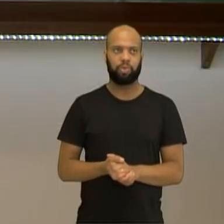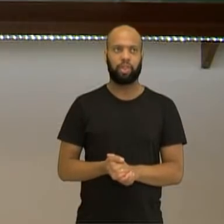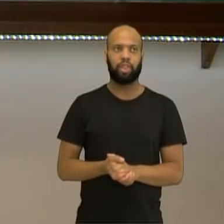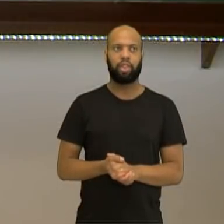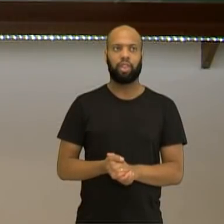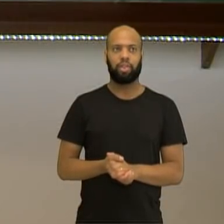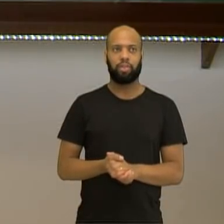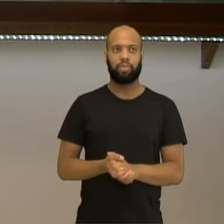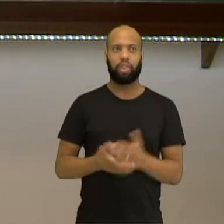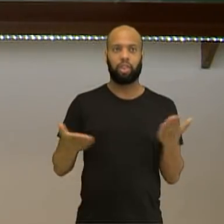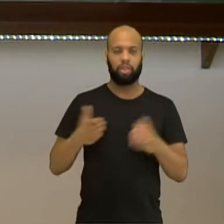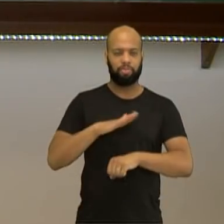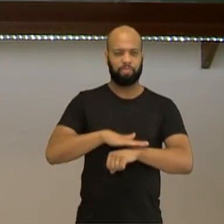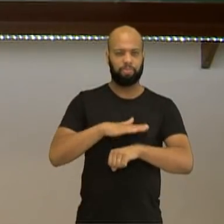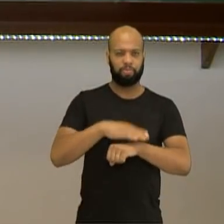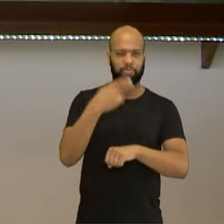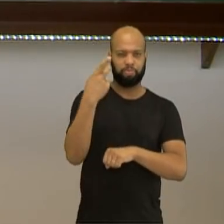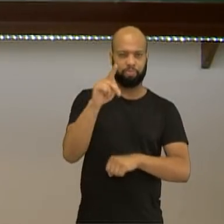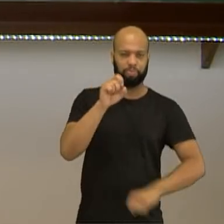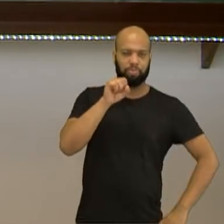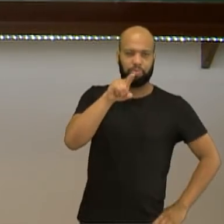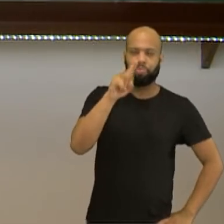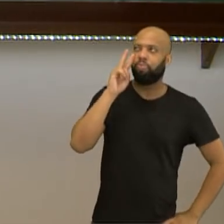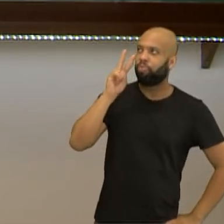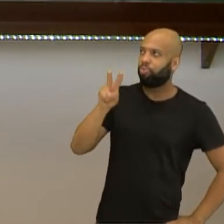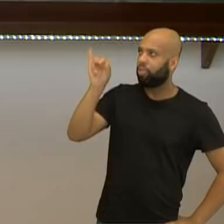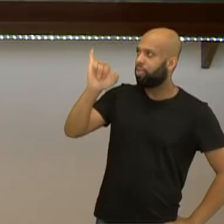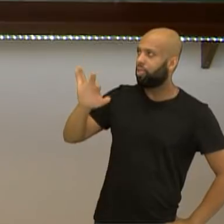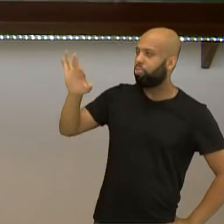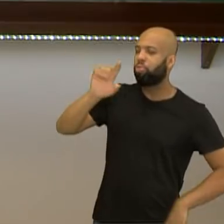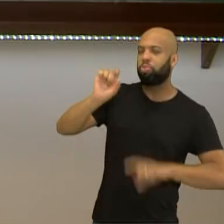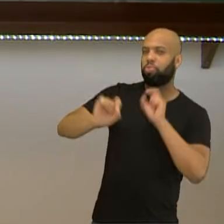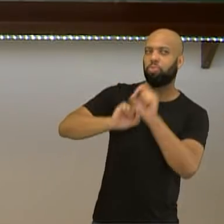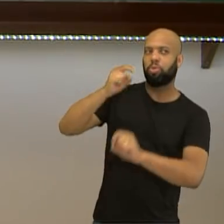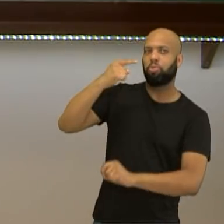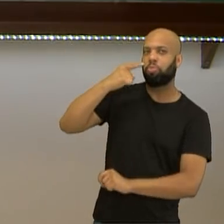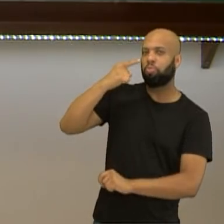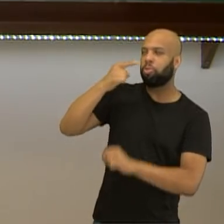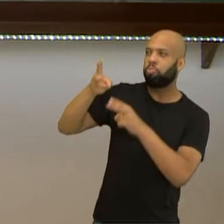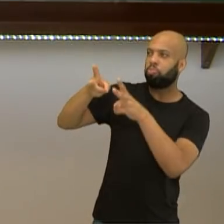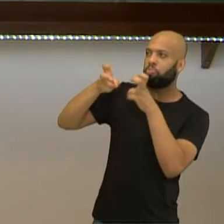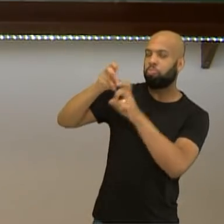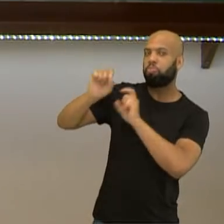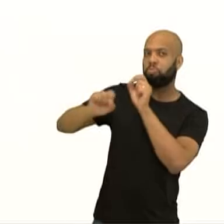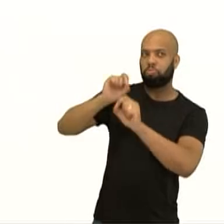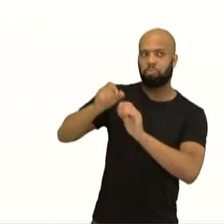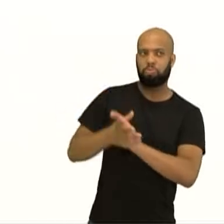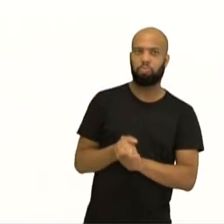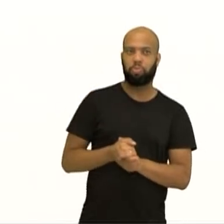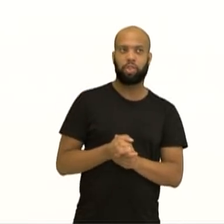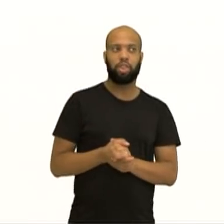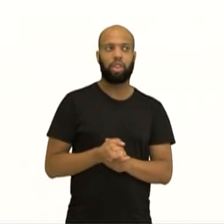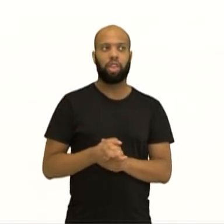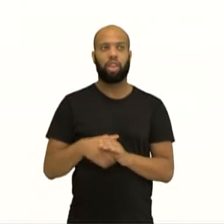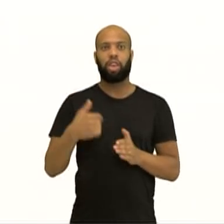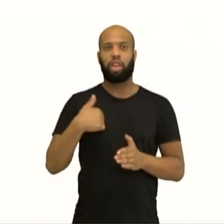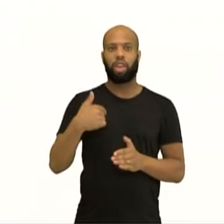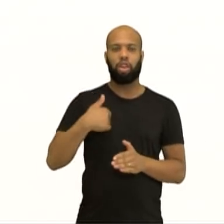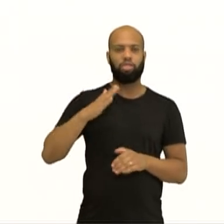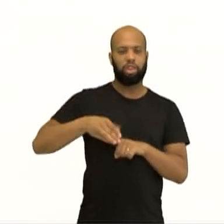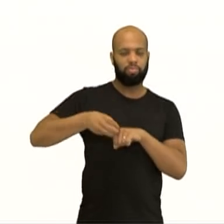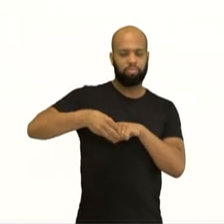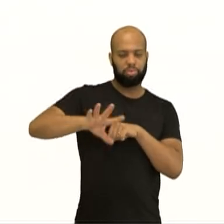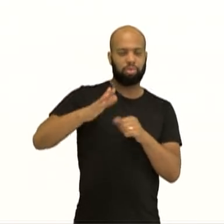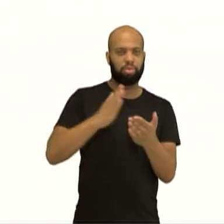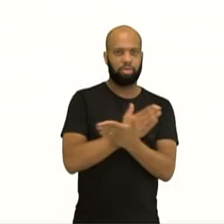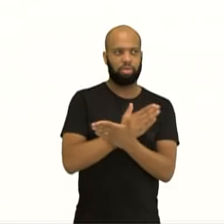Agora, com vocês, quando vocês olham essa foto, o que dá para perceber sobre isso? A professora Priscila já deu algumas